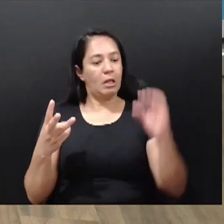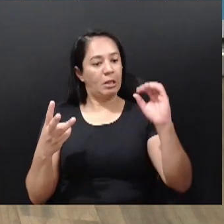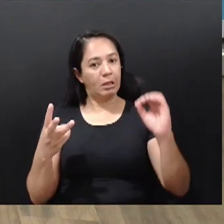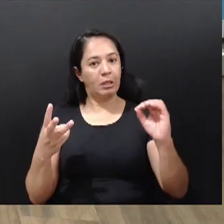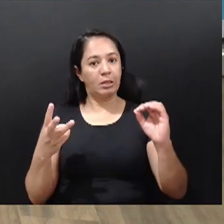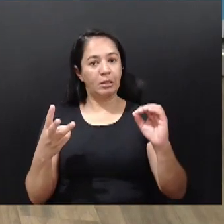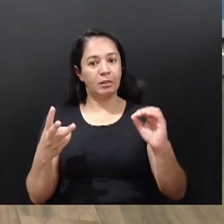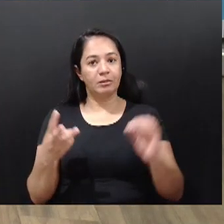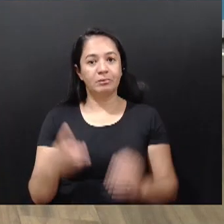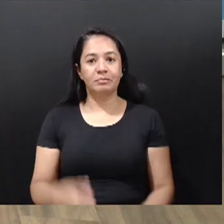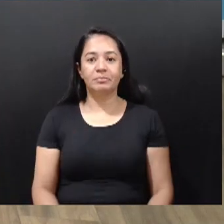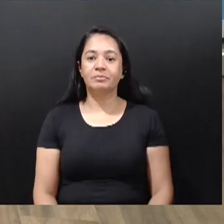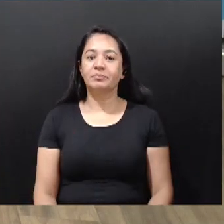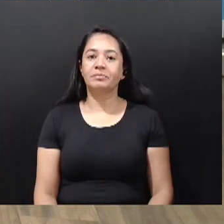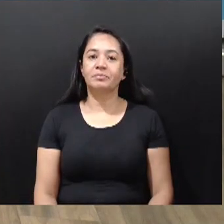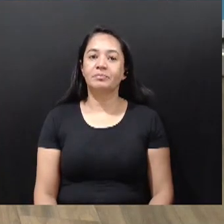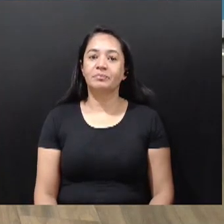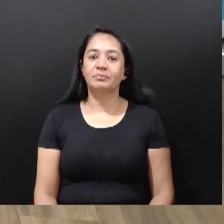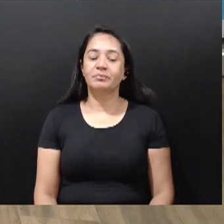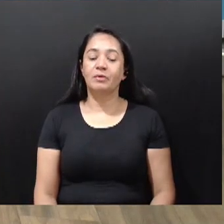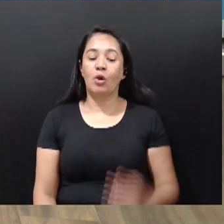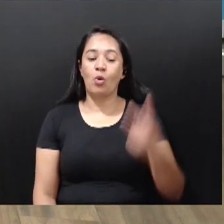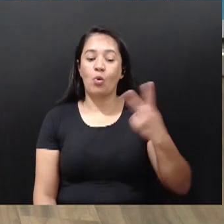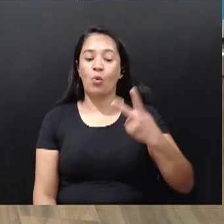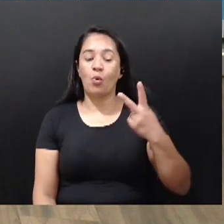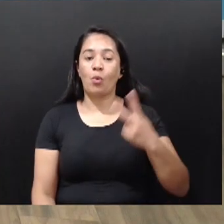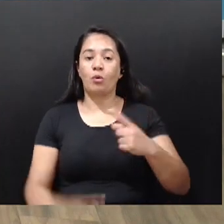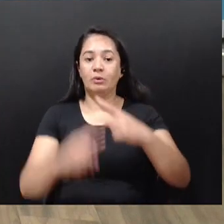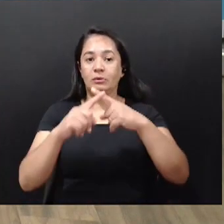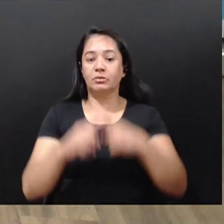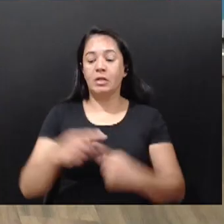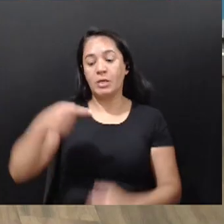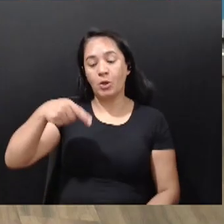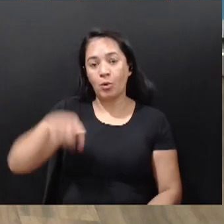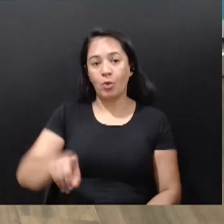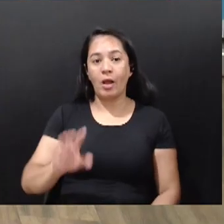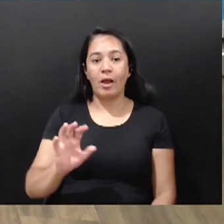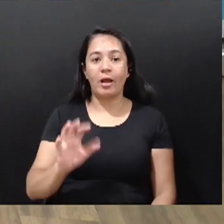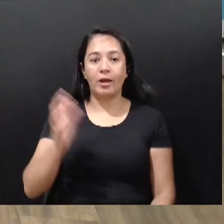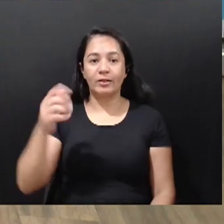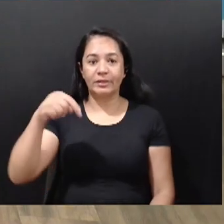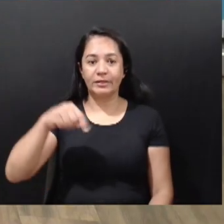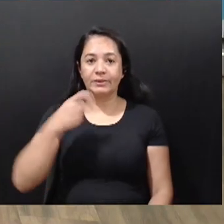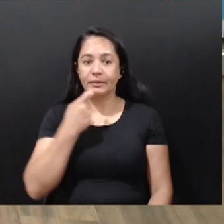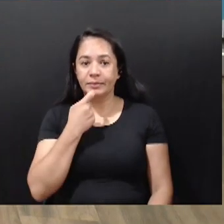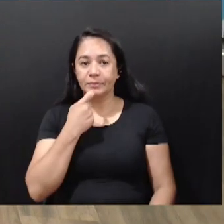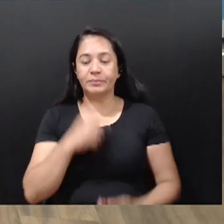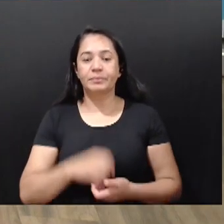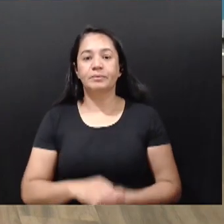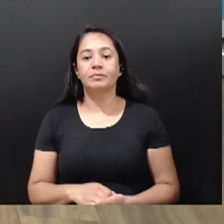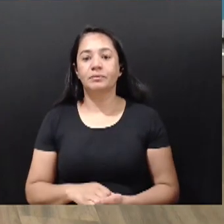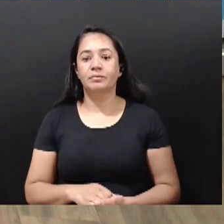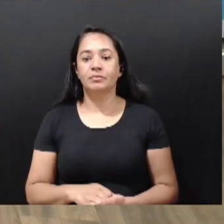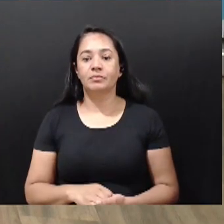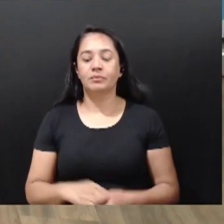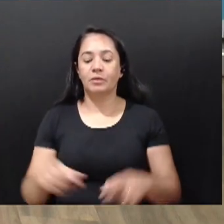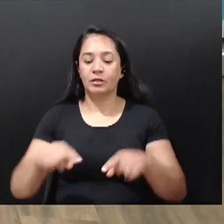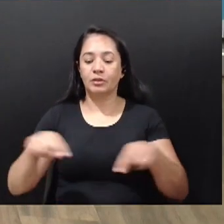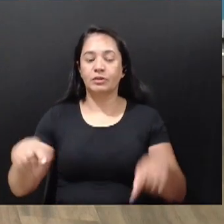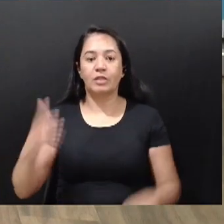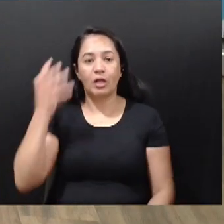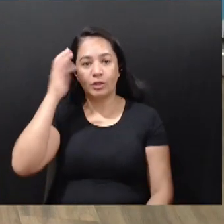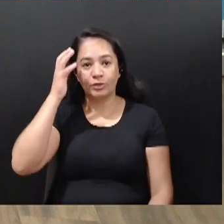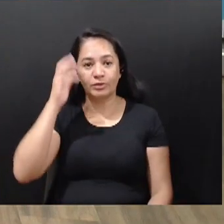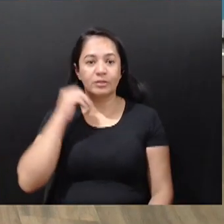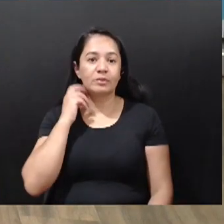adversário. O segundo jogo e o último acontece aqui em Campinas, no ginásio do Taquaral, depois de amanhã,